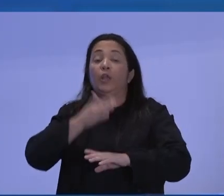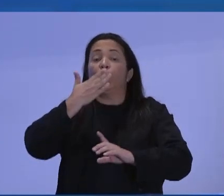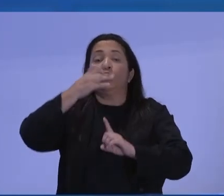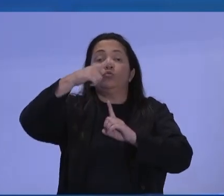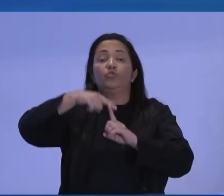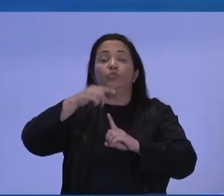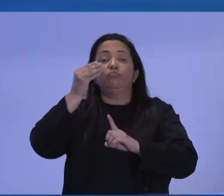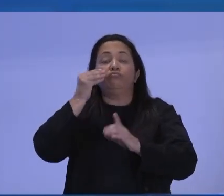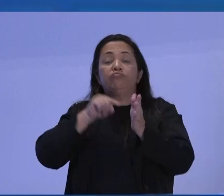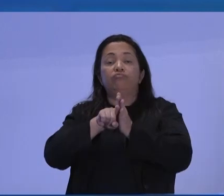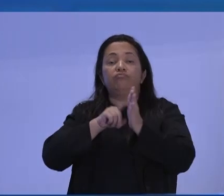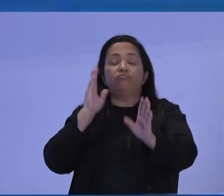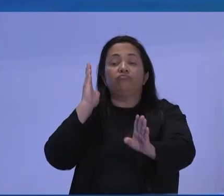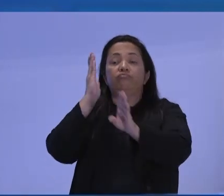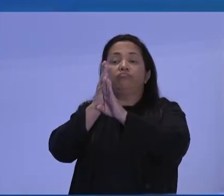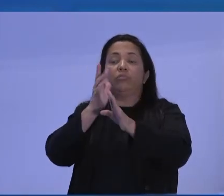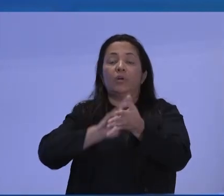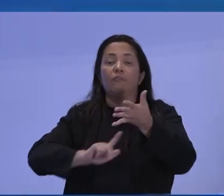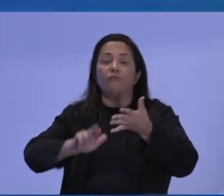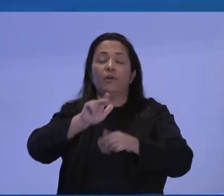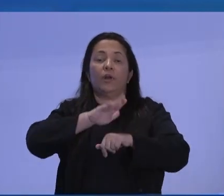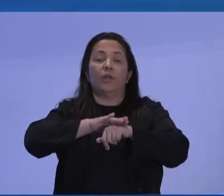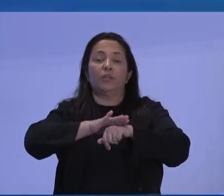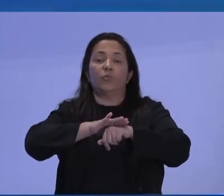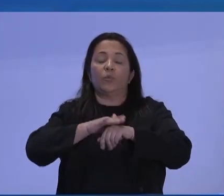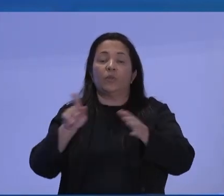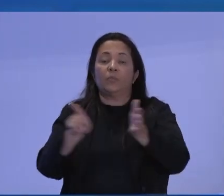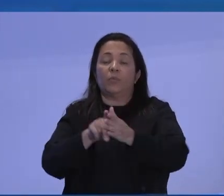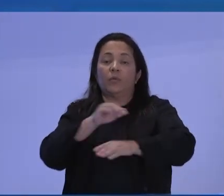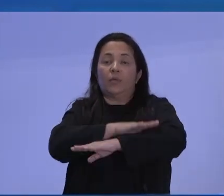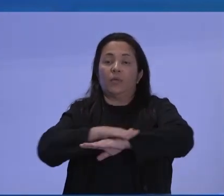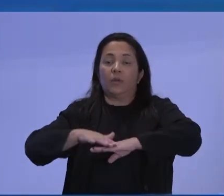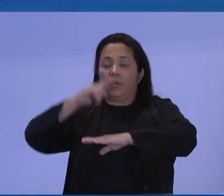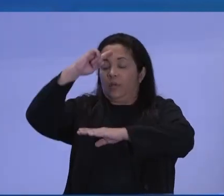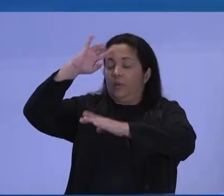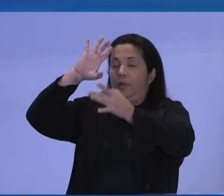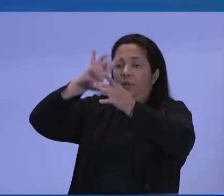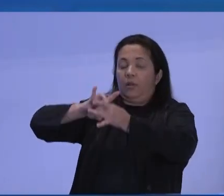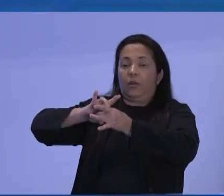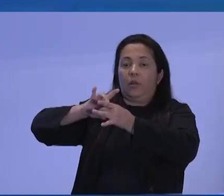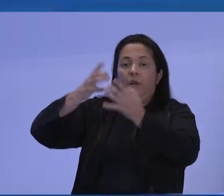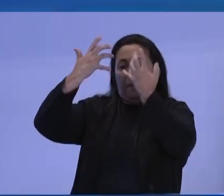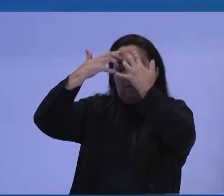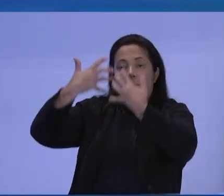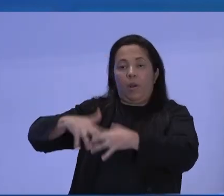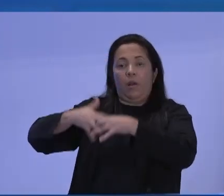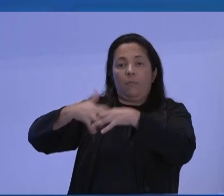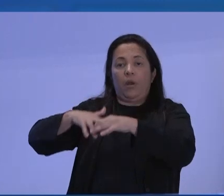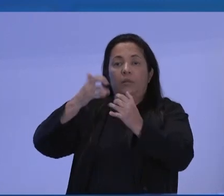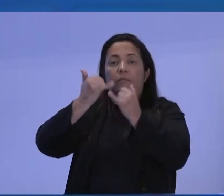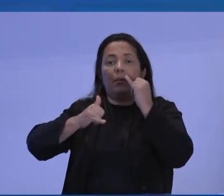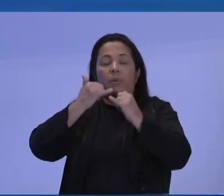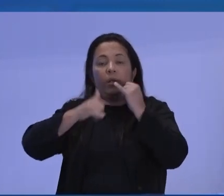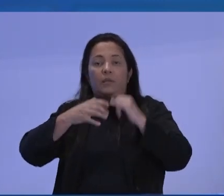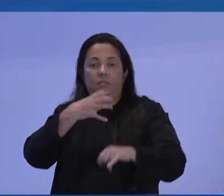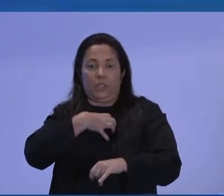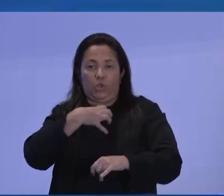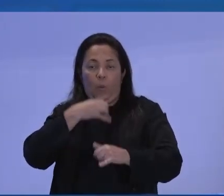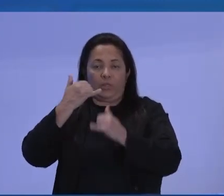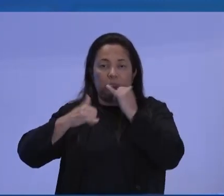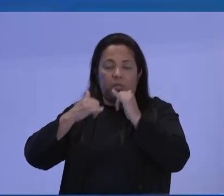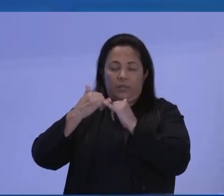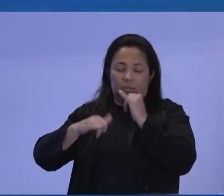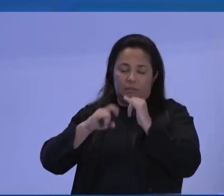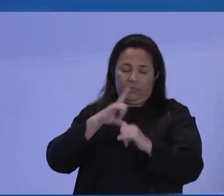diferencial. Muitas doenças dermatológicas e neurológicas podem simular hanseníase. O